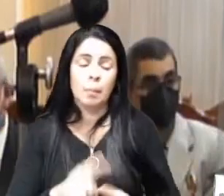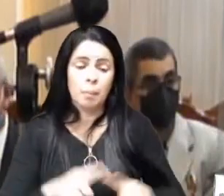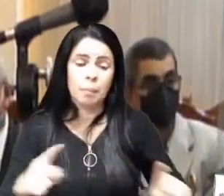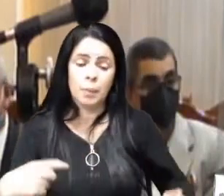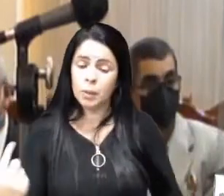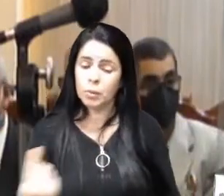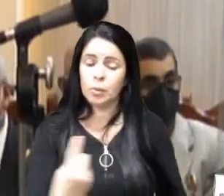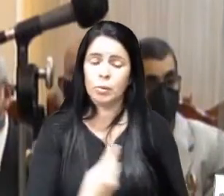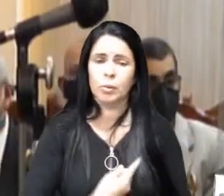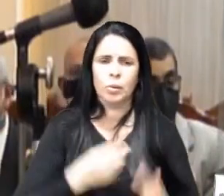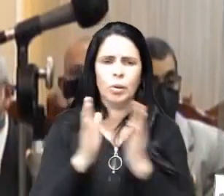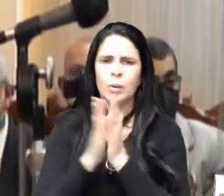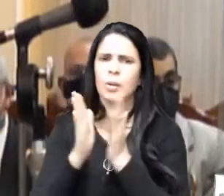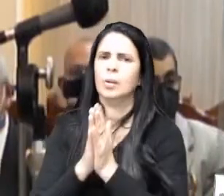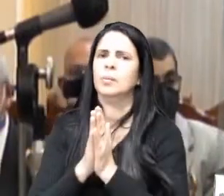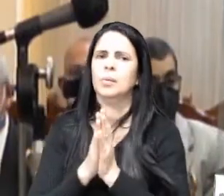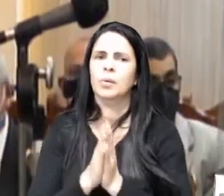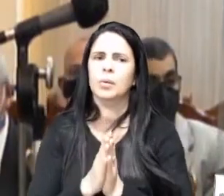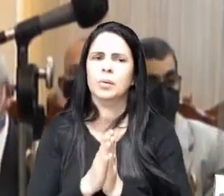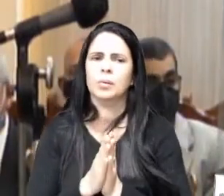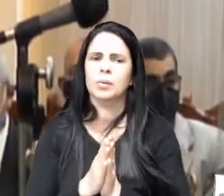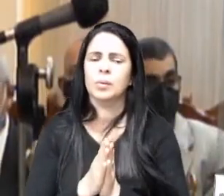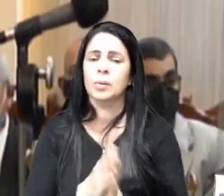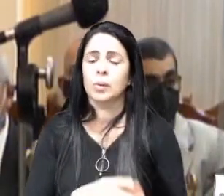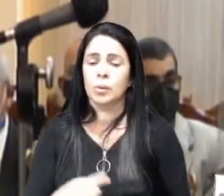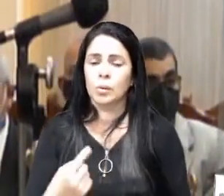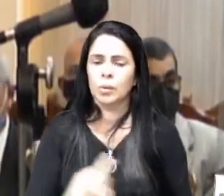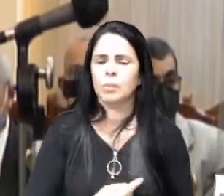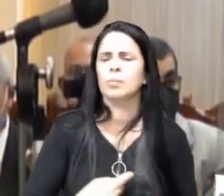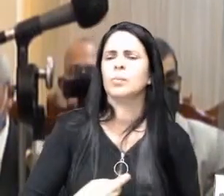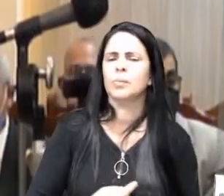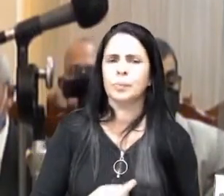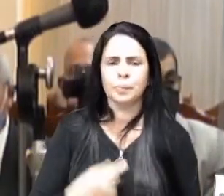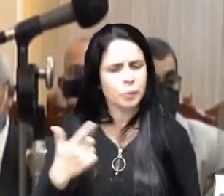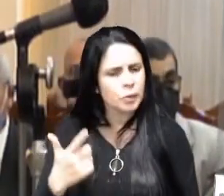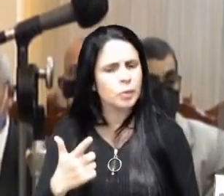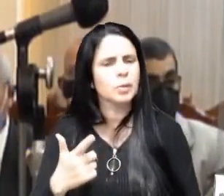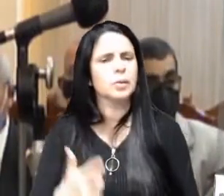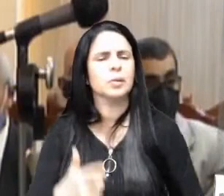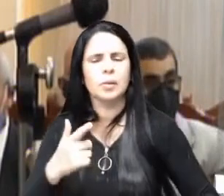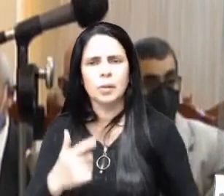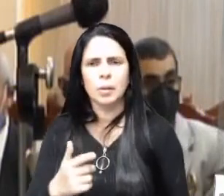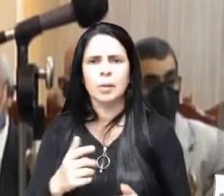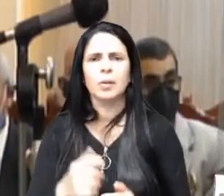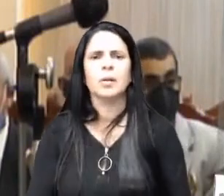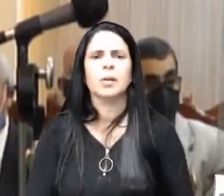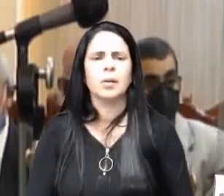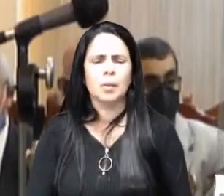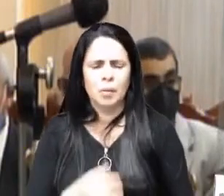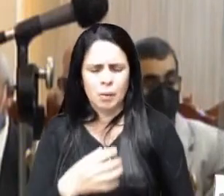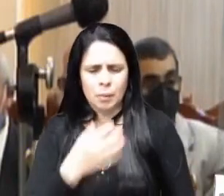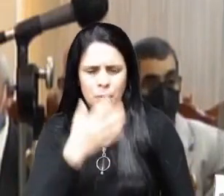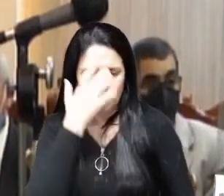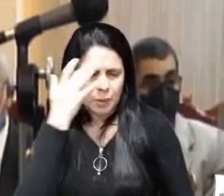oramos, passamos a ser pessoas sensíveis, passamos a enxergar a vida dos outros com outros olhos,